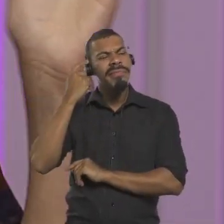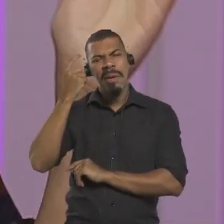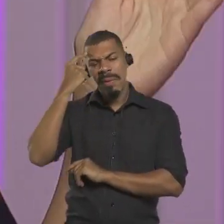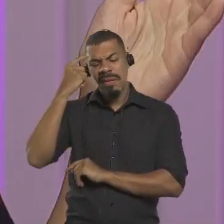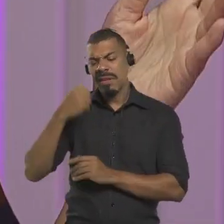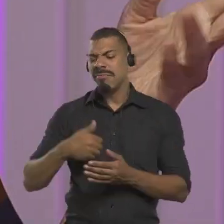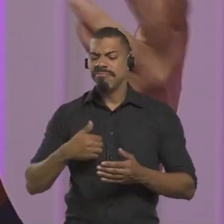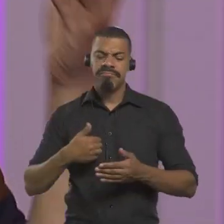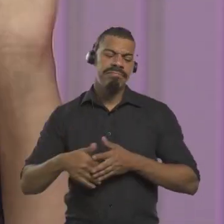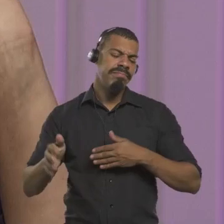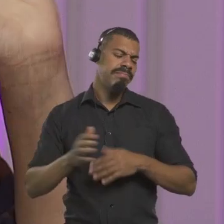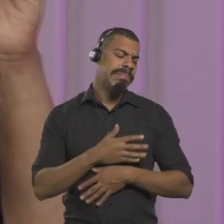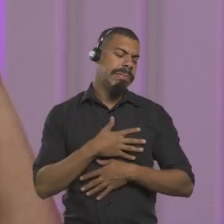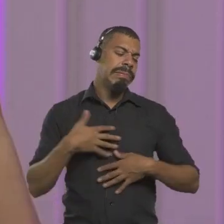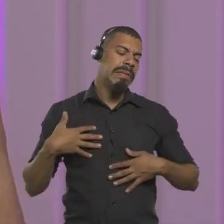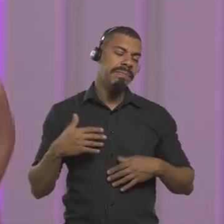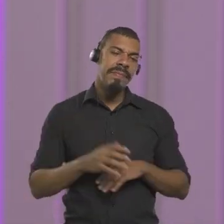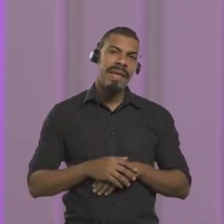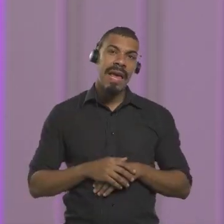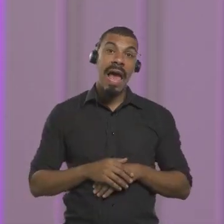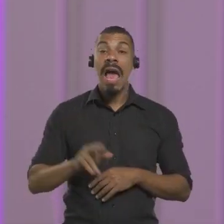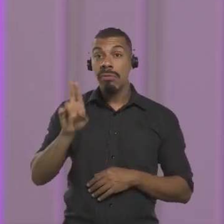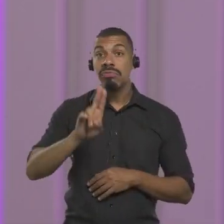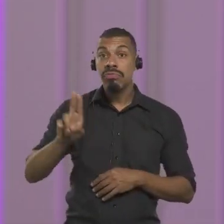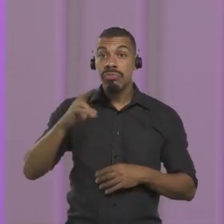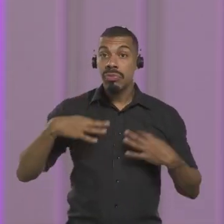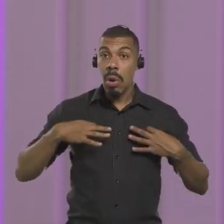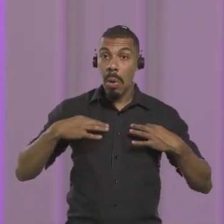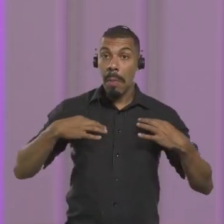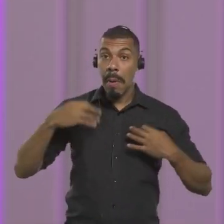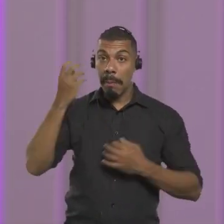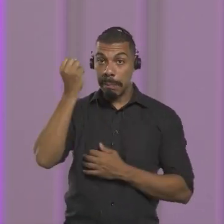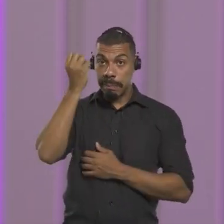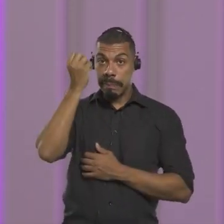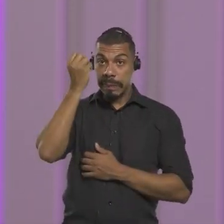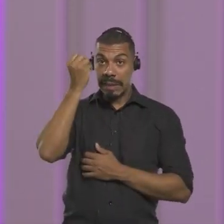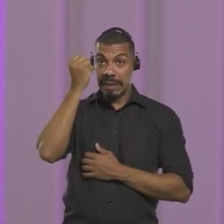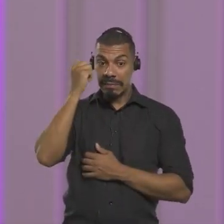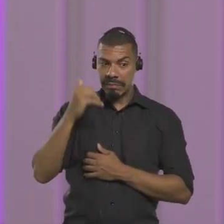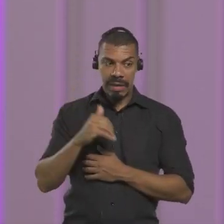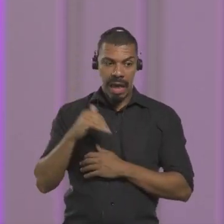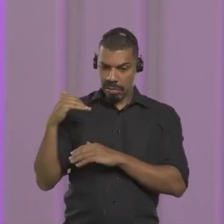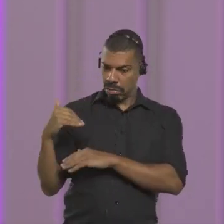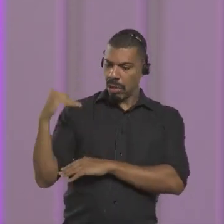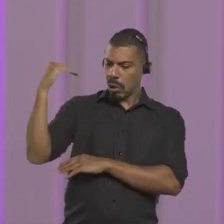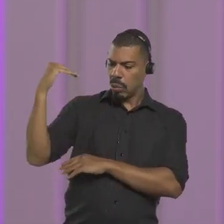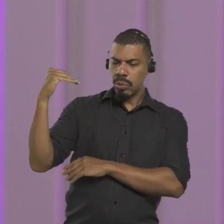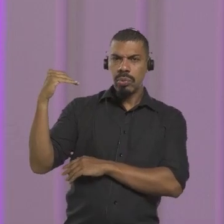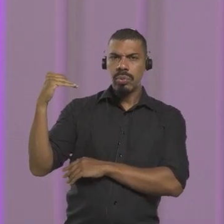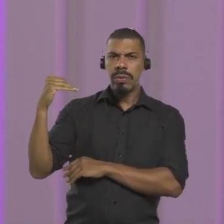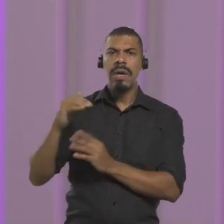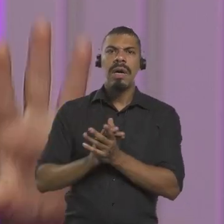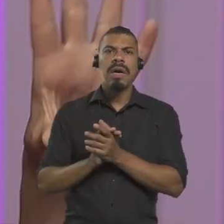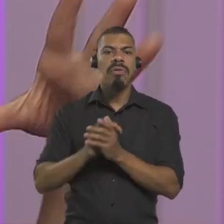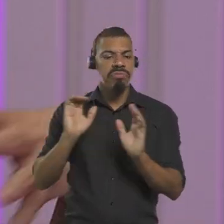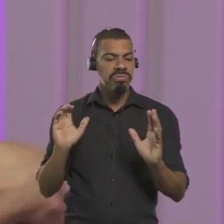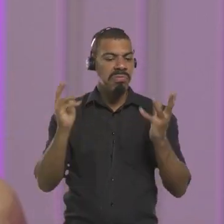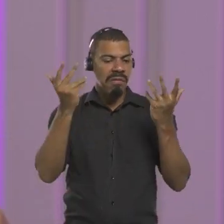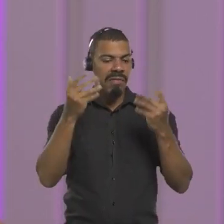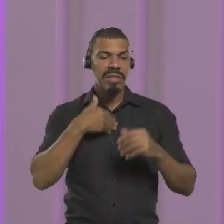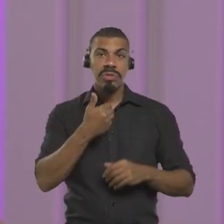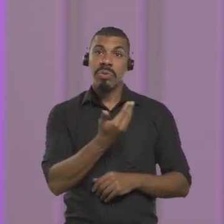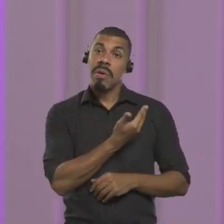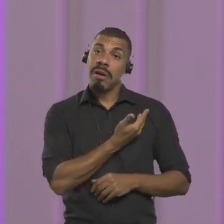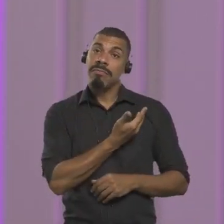Vou. Foda-se, eu vou pôr. E aí eu fui, eu lembro exatamente o dia. Depois de adulta, no aniversário de um amigo, sem sutiã, mas era